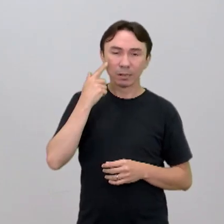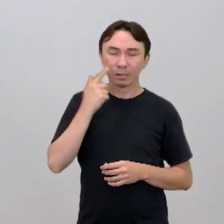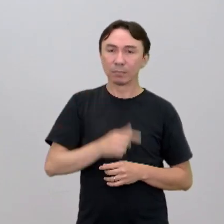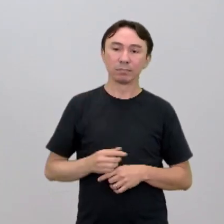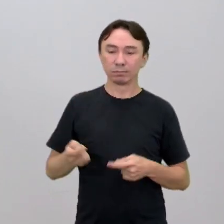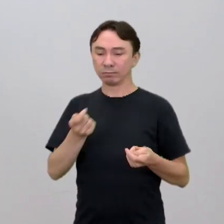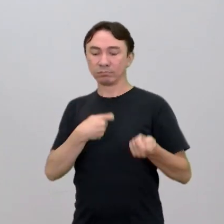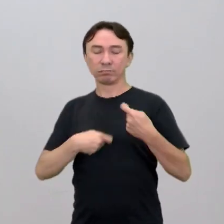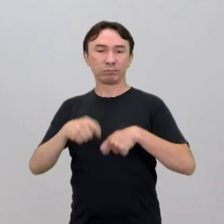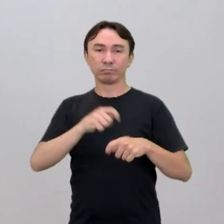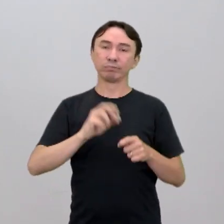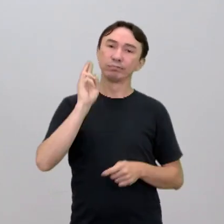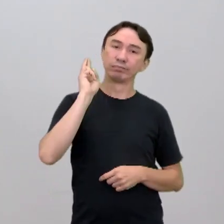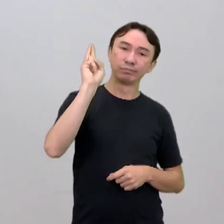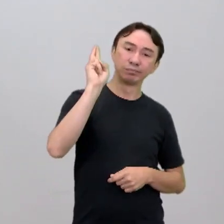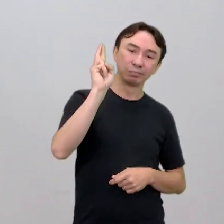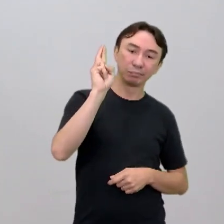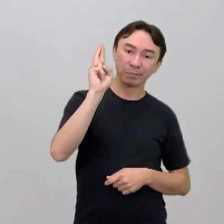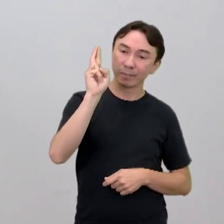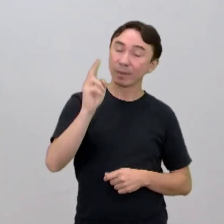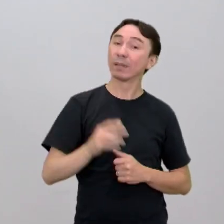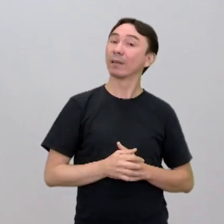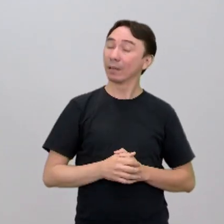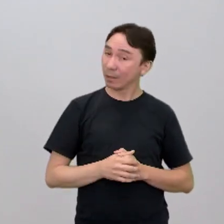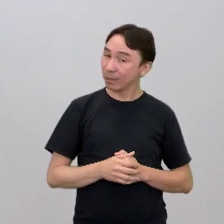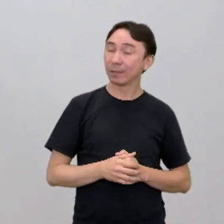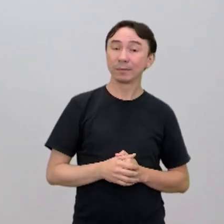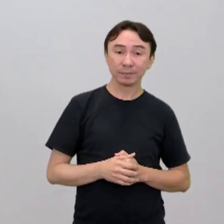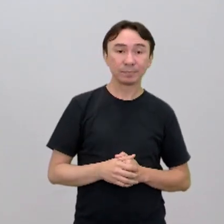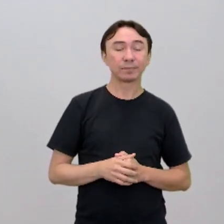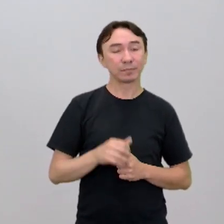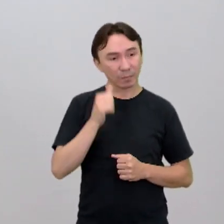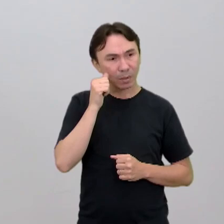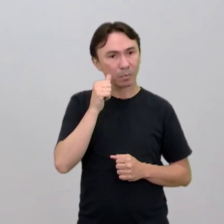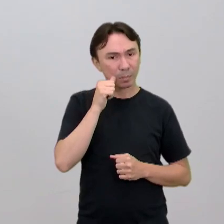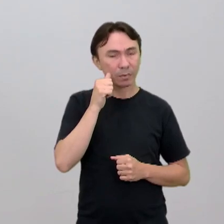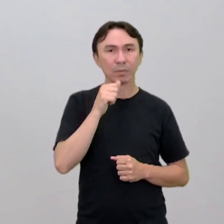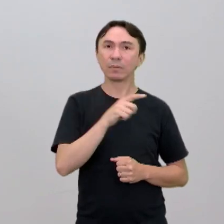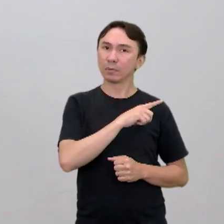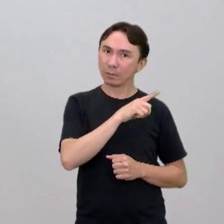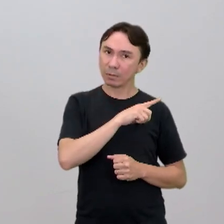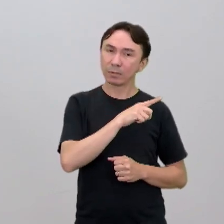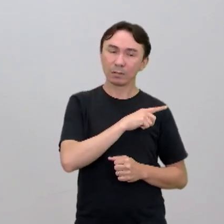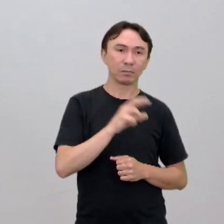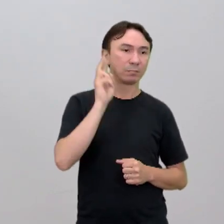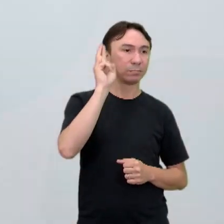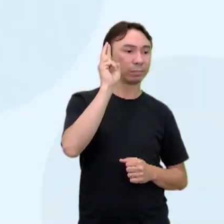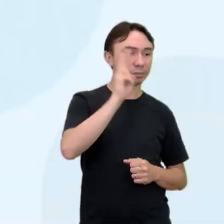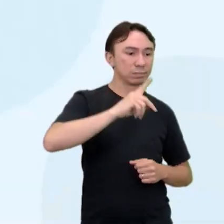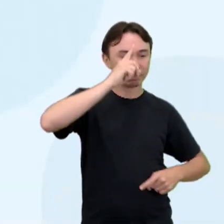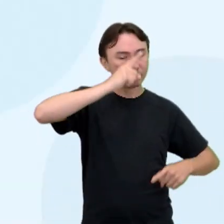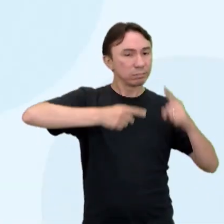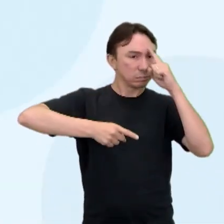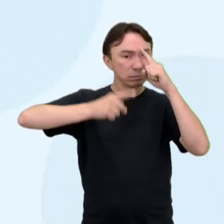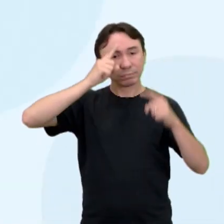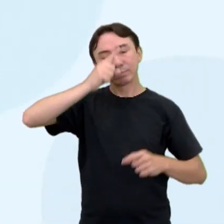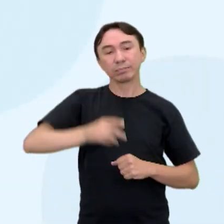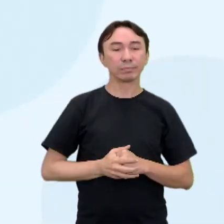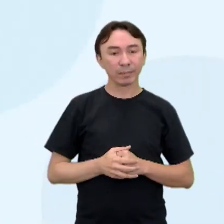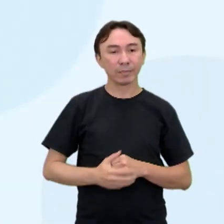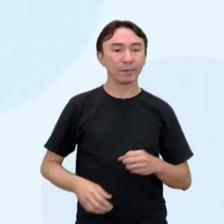a mulher subalterna, a mulher agora também dirigindo os espaços, né? E por último, os